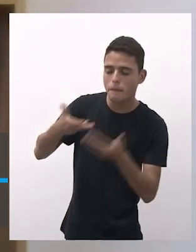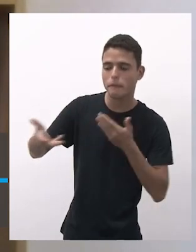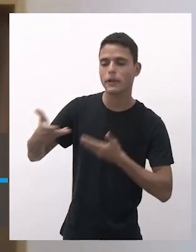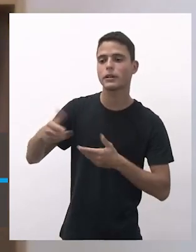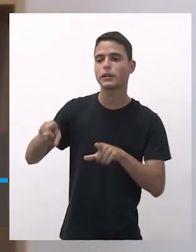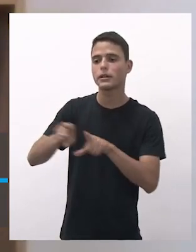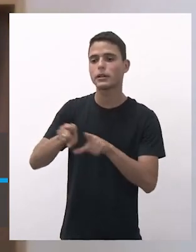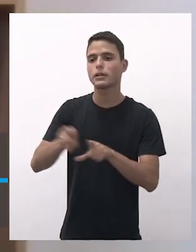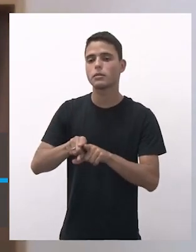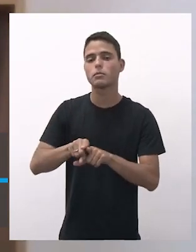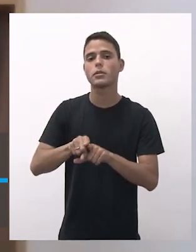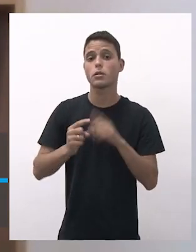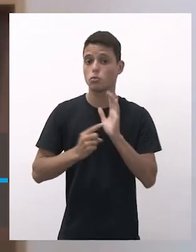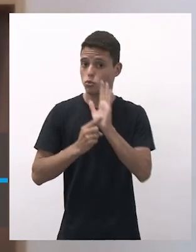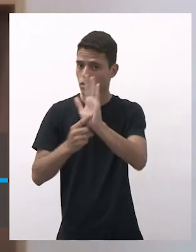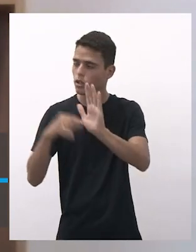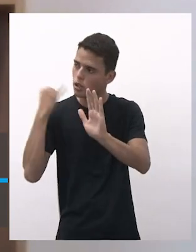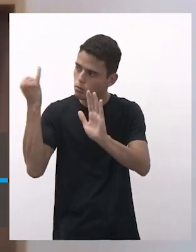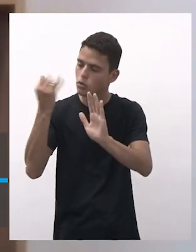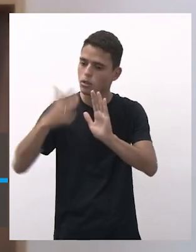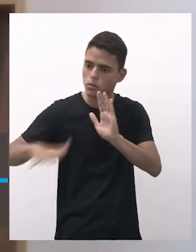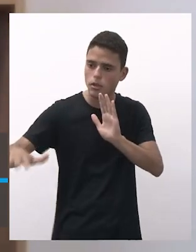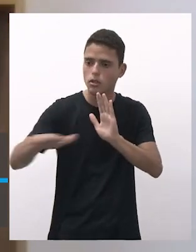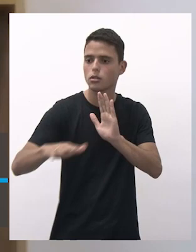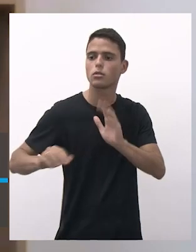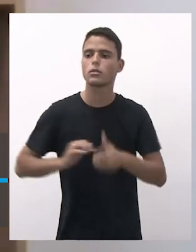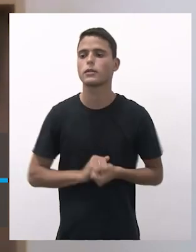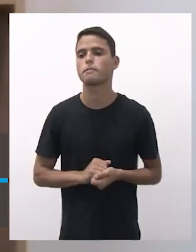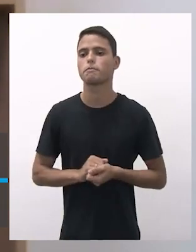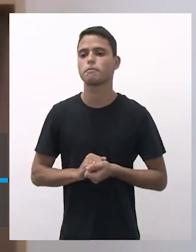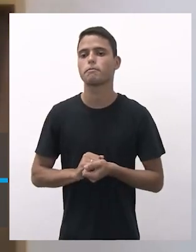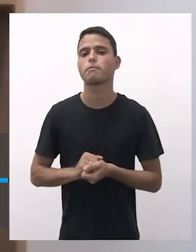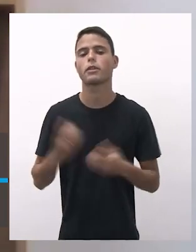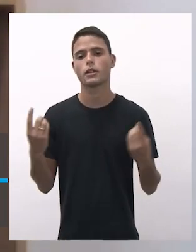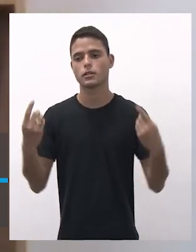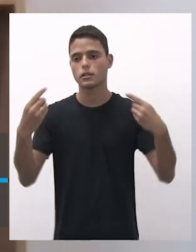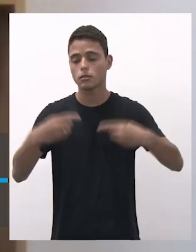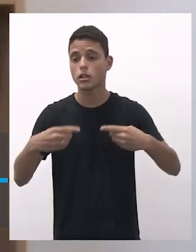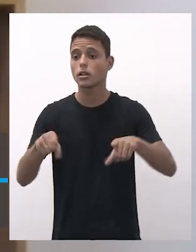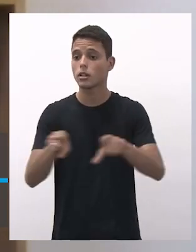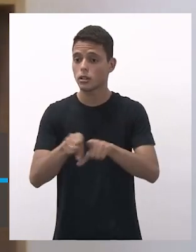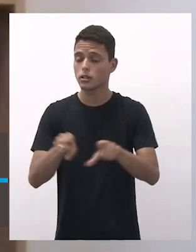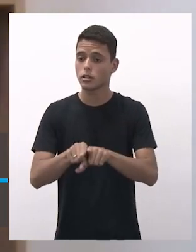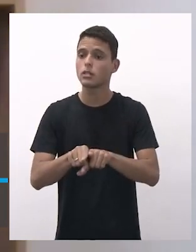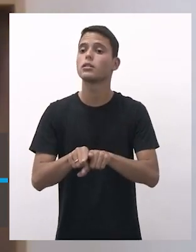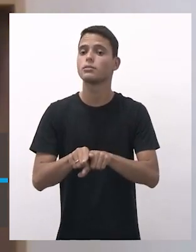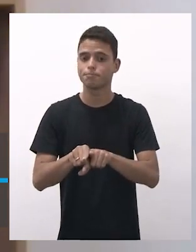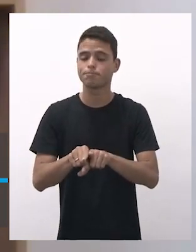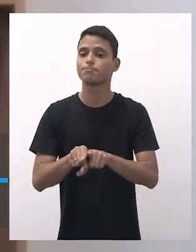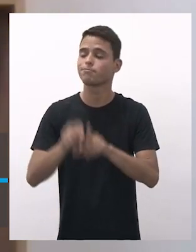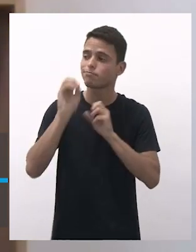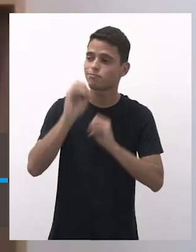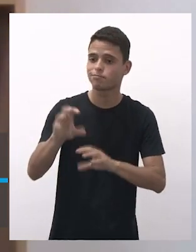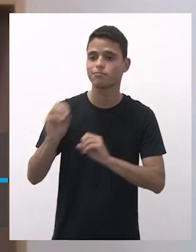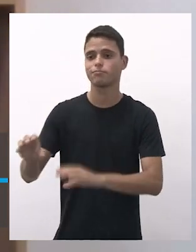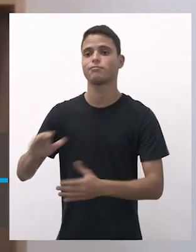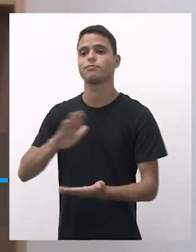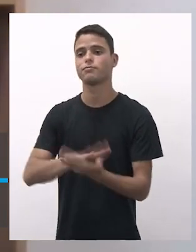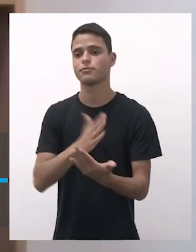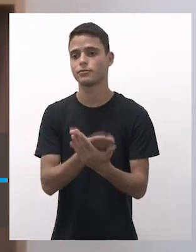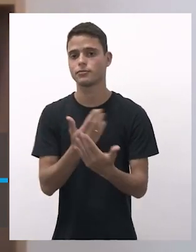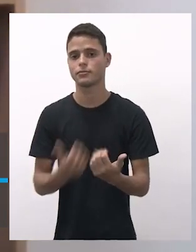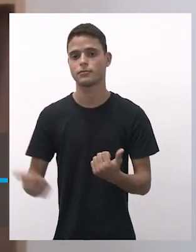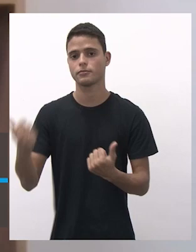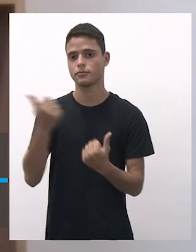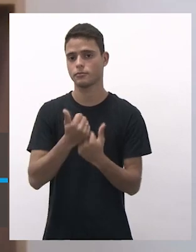posicionar e mostrar que isso é importante para o público também, é desafiador, mas, ao mesmo tempo, ensina muito, né? Todo